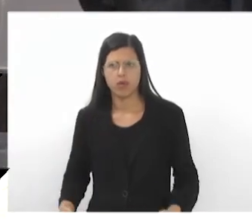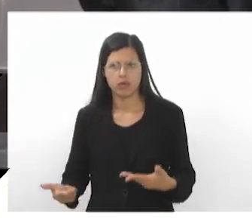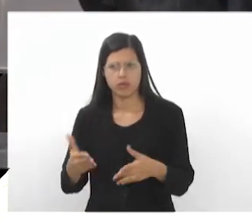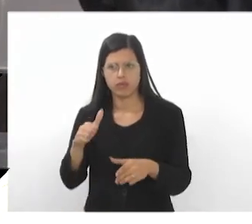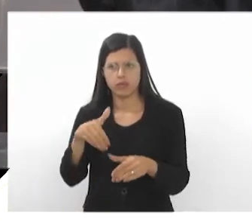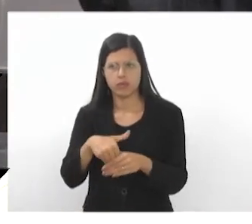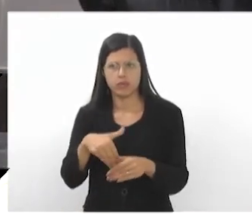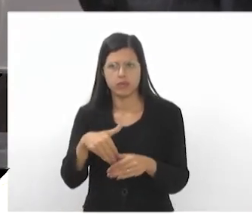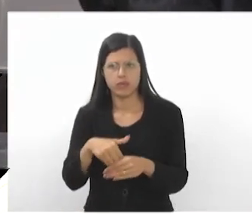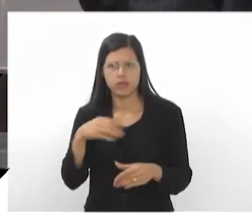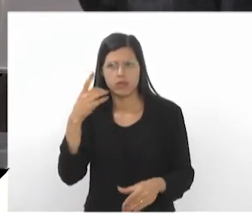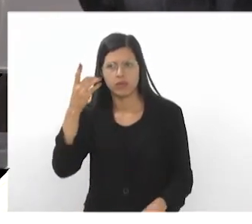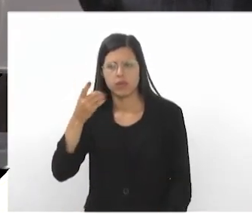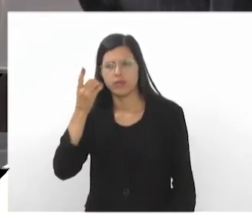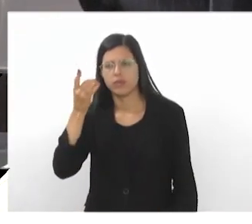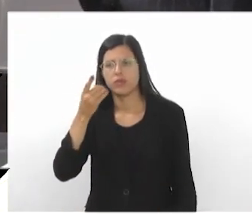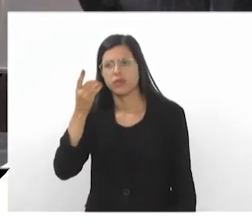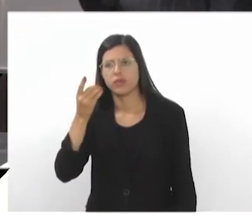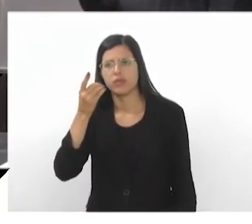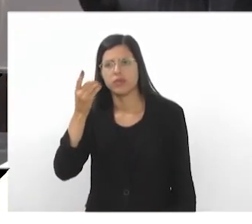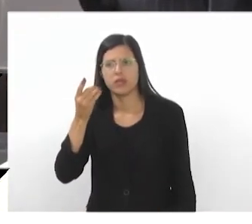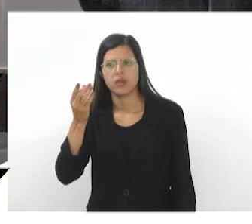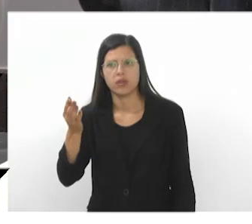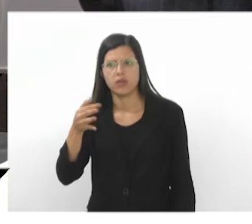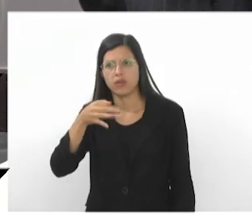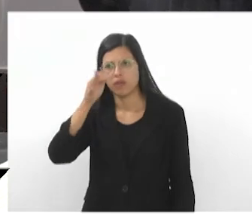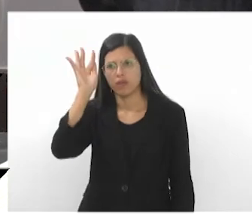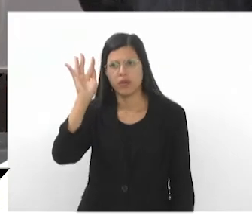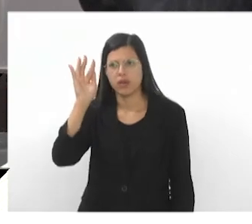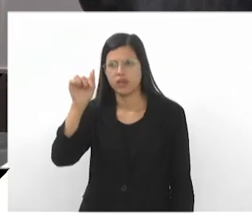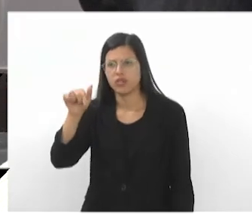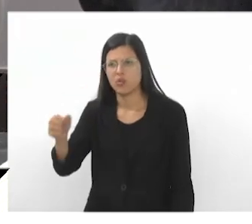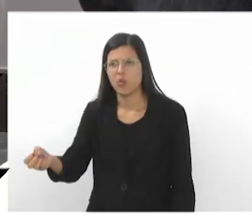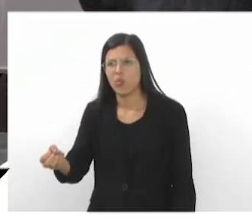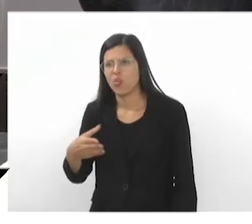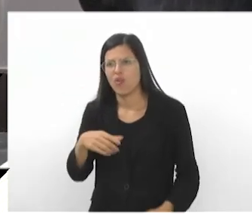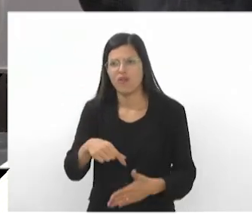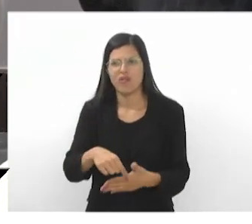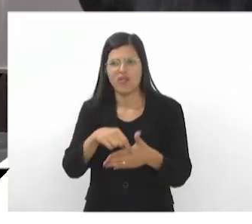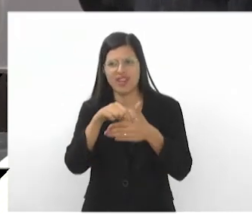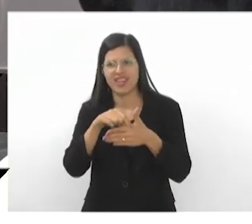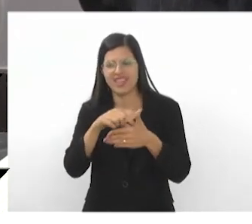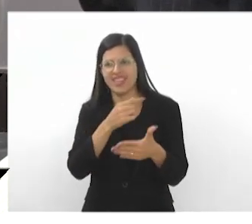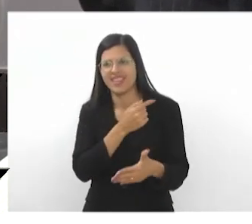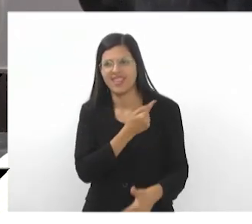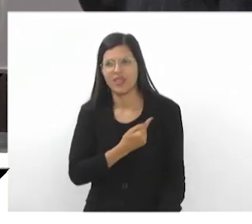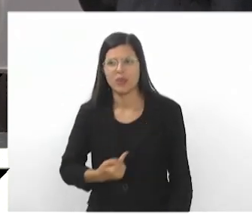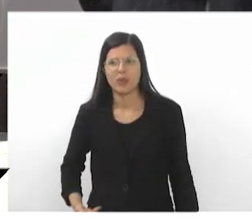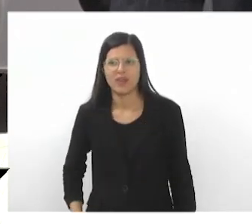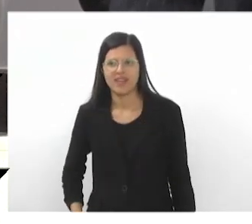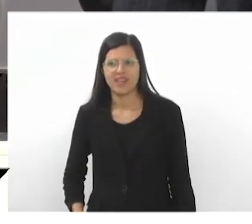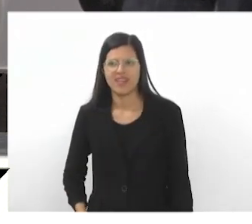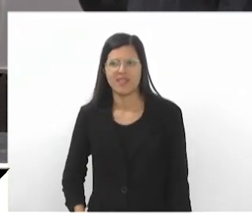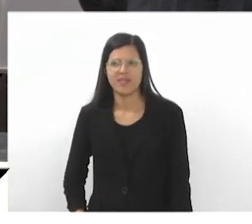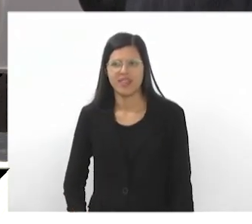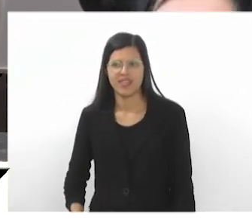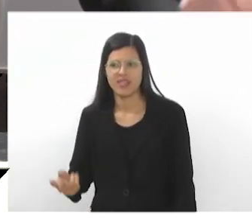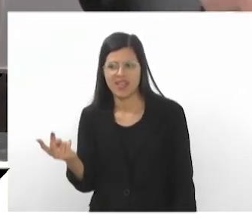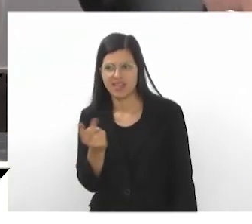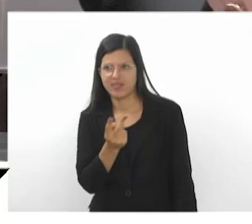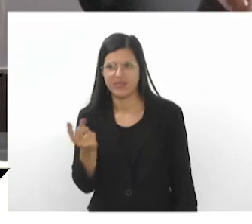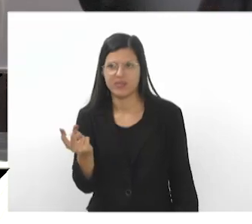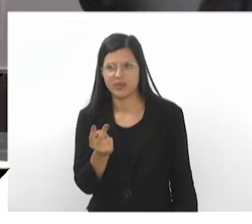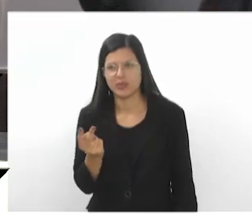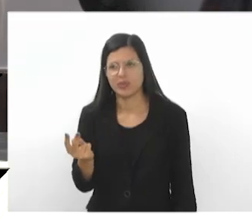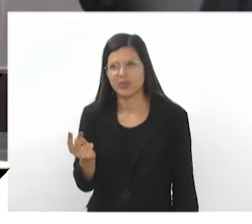acho que também está se criado o novo líder do governo. Aí perguntava a Vossa Excelência se as duas versões Vossa Excelência